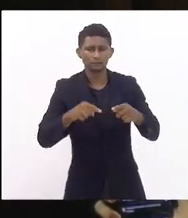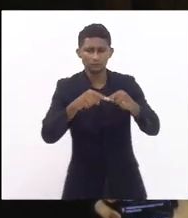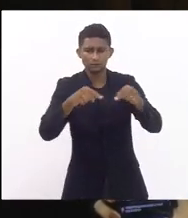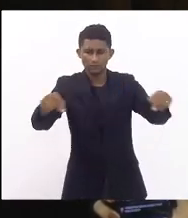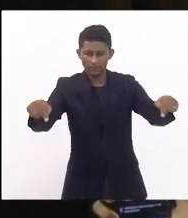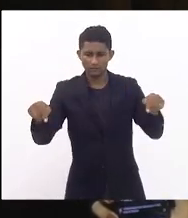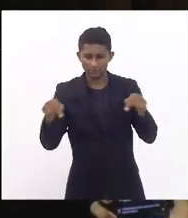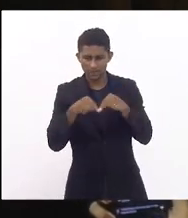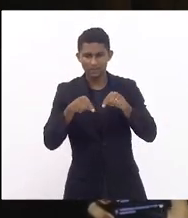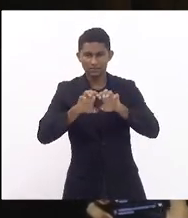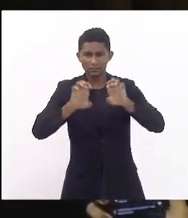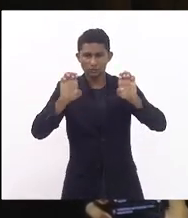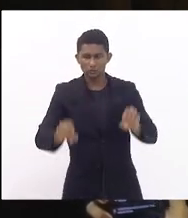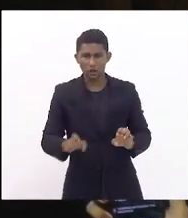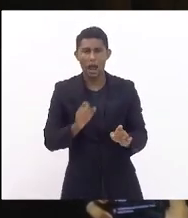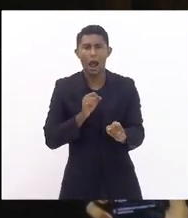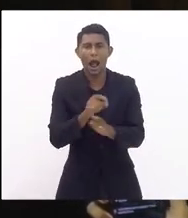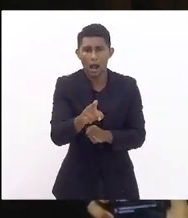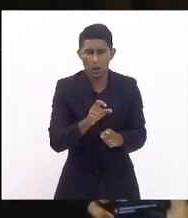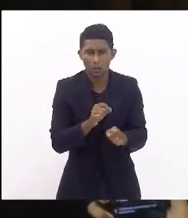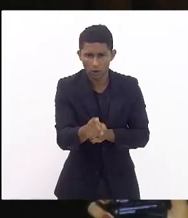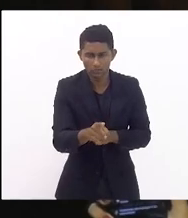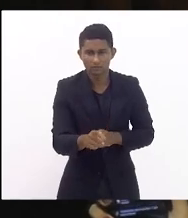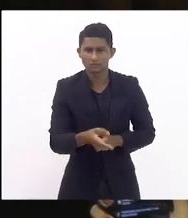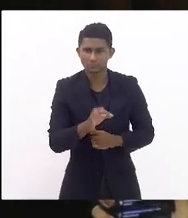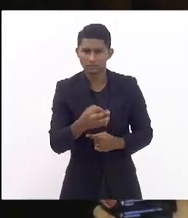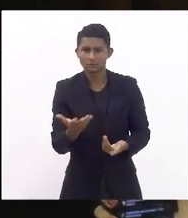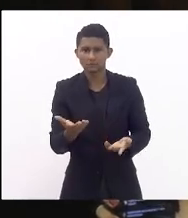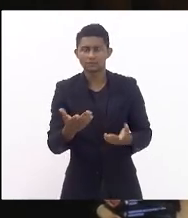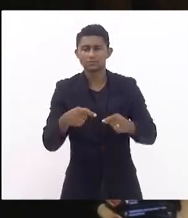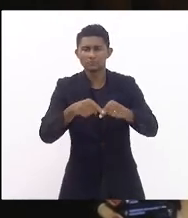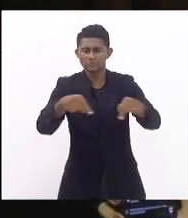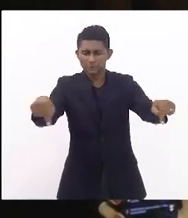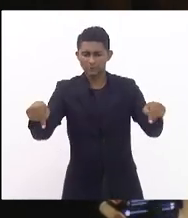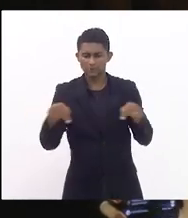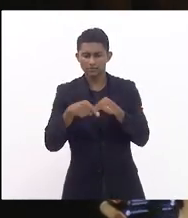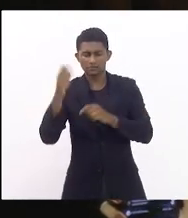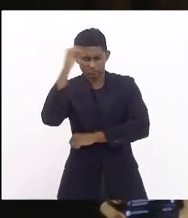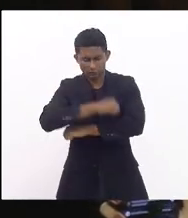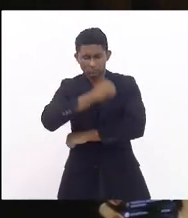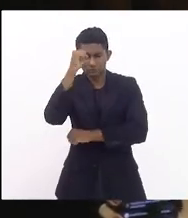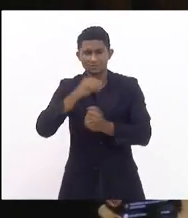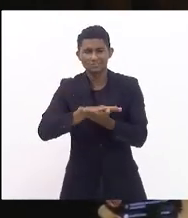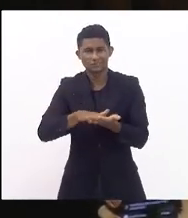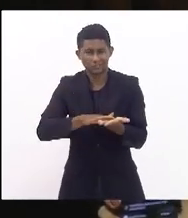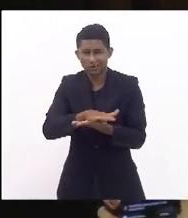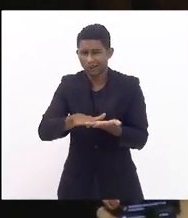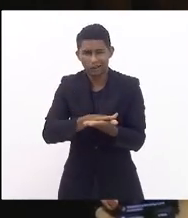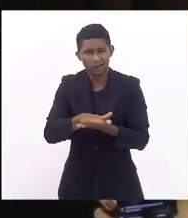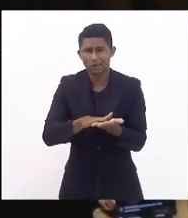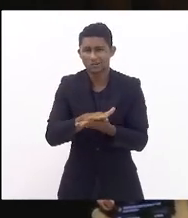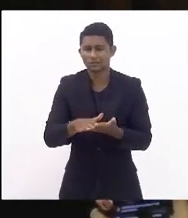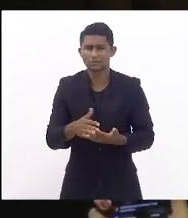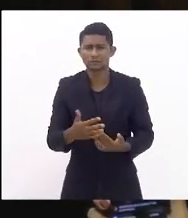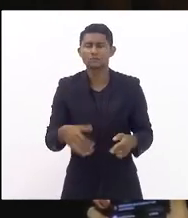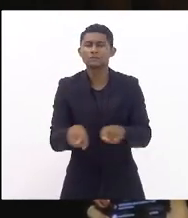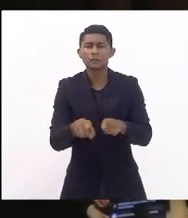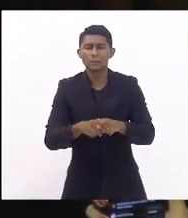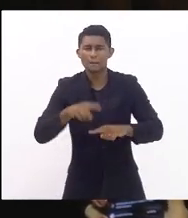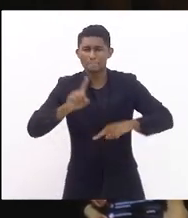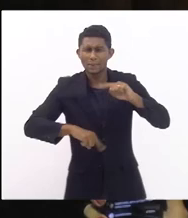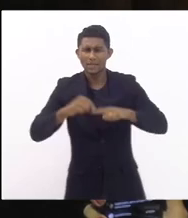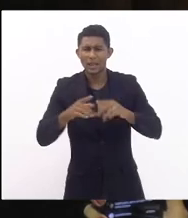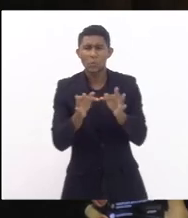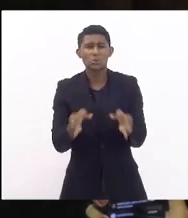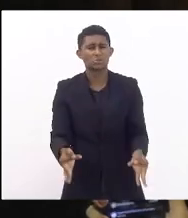e isso não foi observado, salas onde não contém janelas, não temos materiais simples como